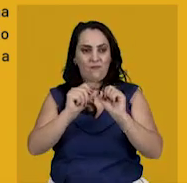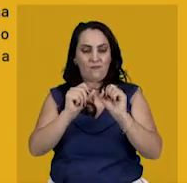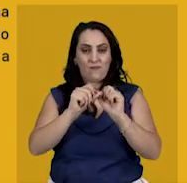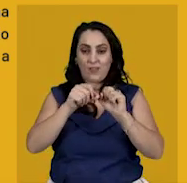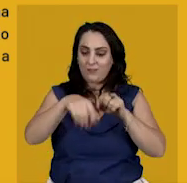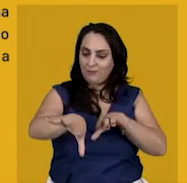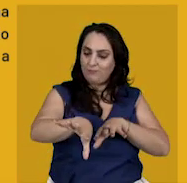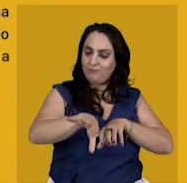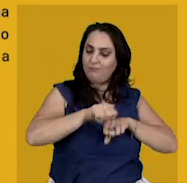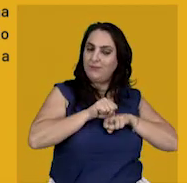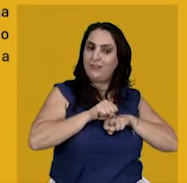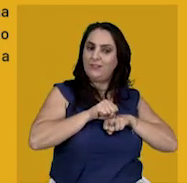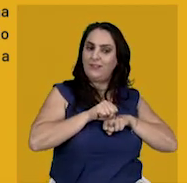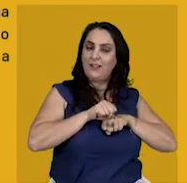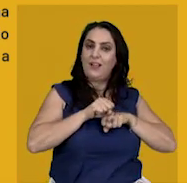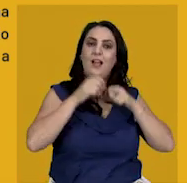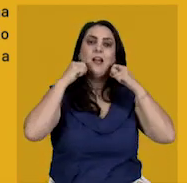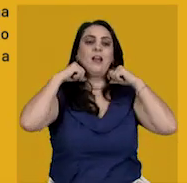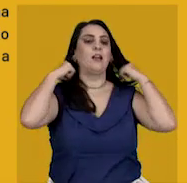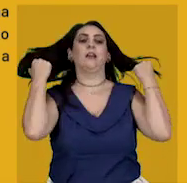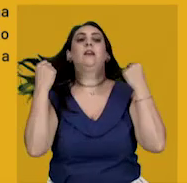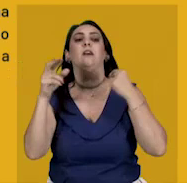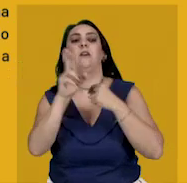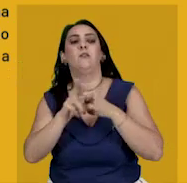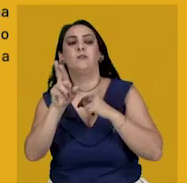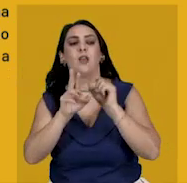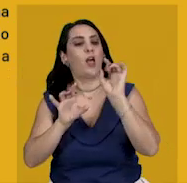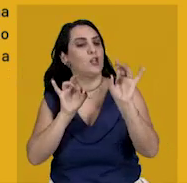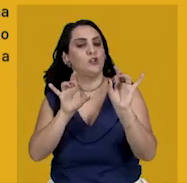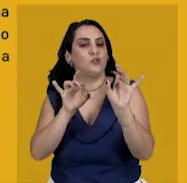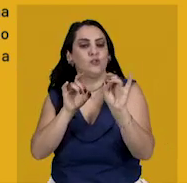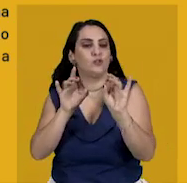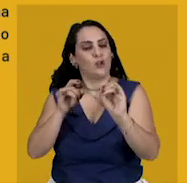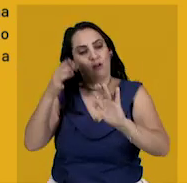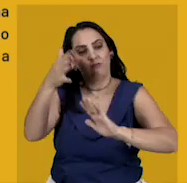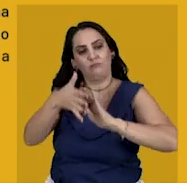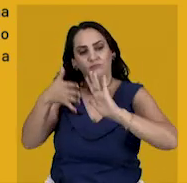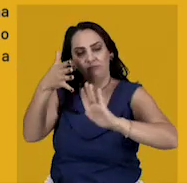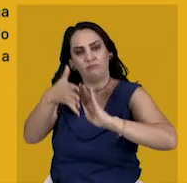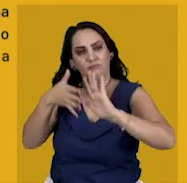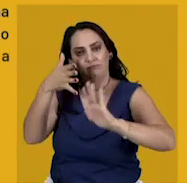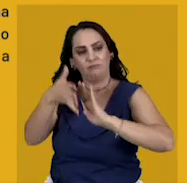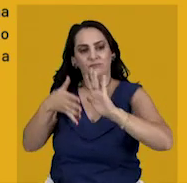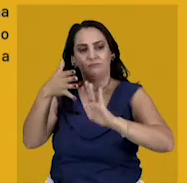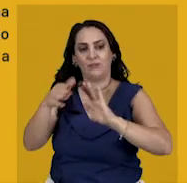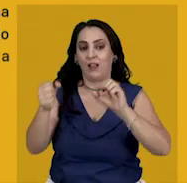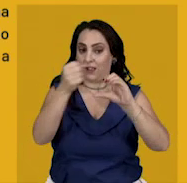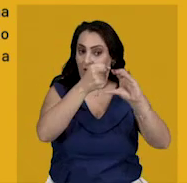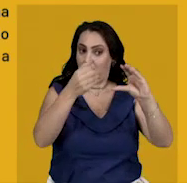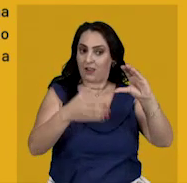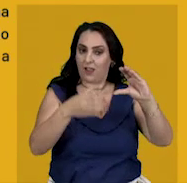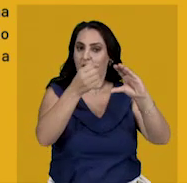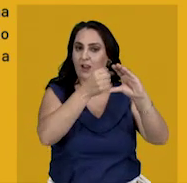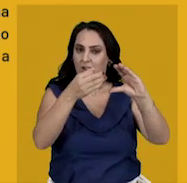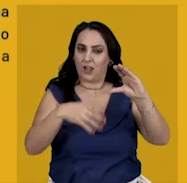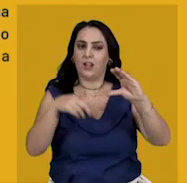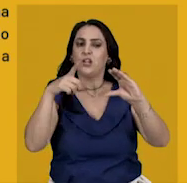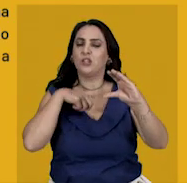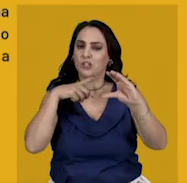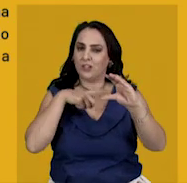pertencentes à mesma. Usam apenas língua de sinais, apresentam características culturais e forma de estar no